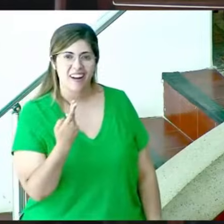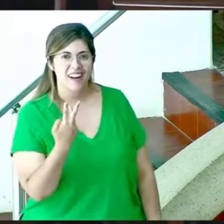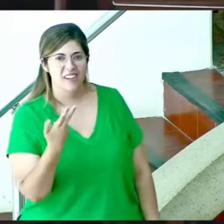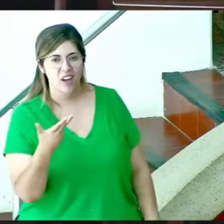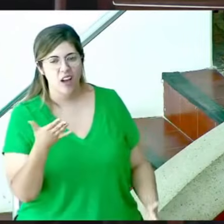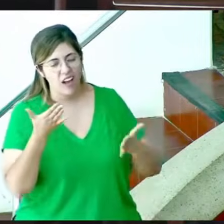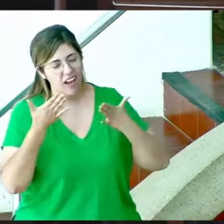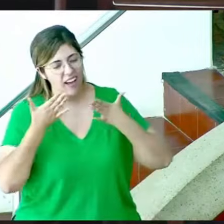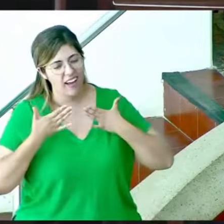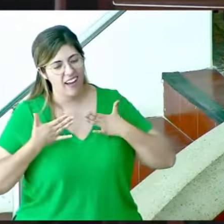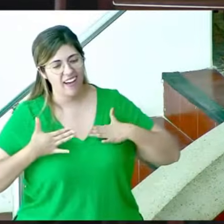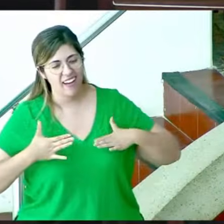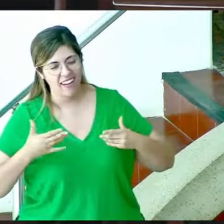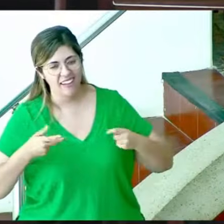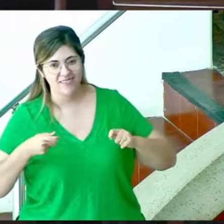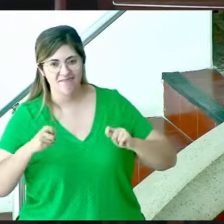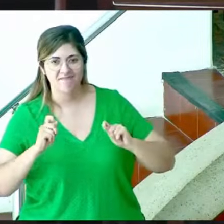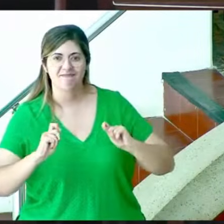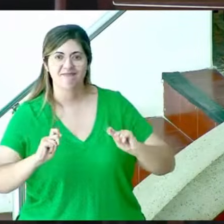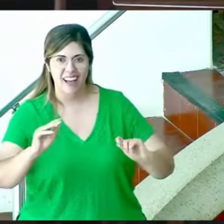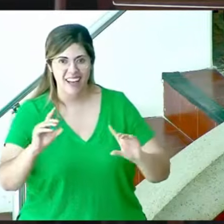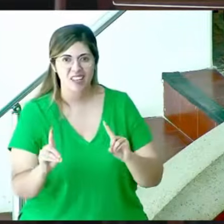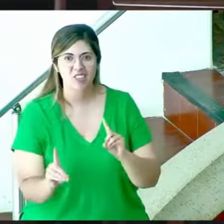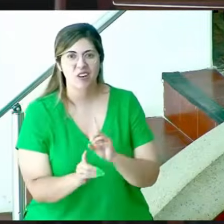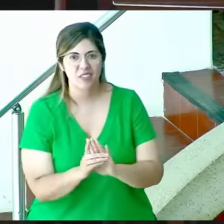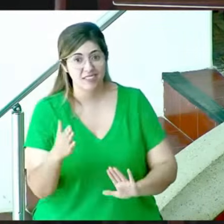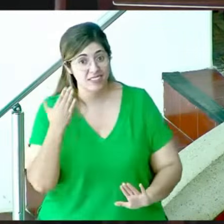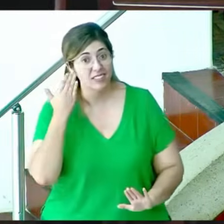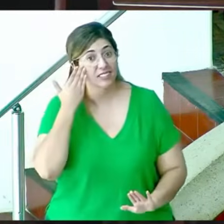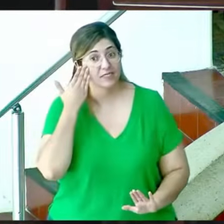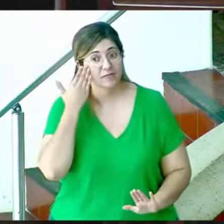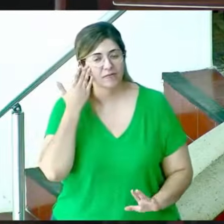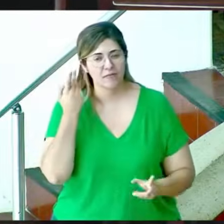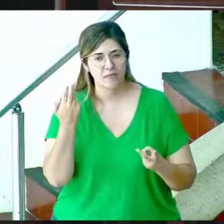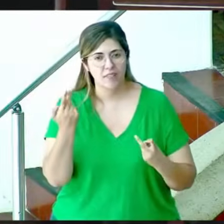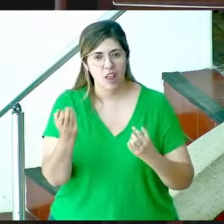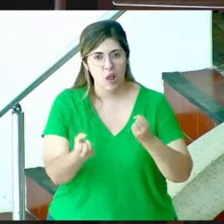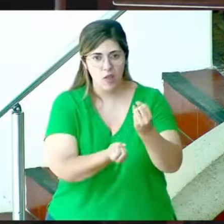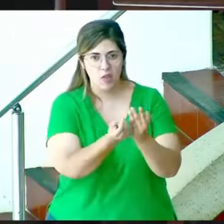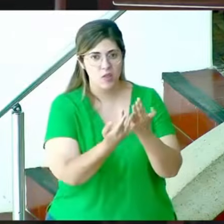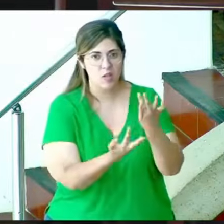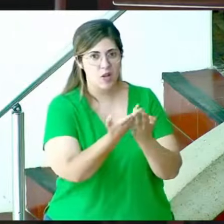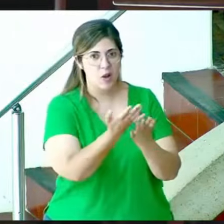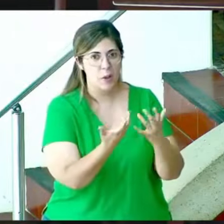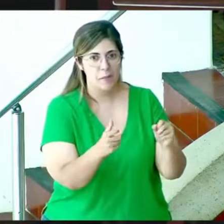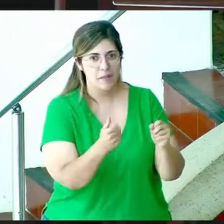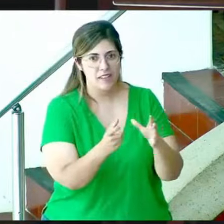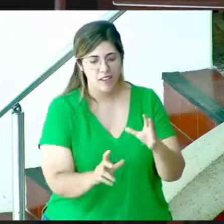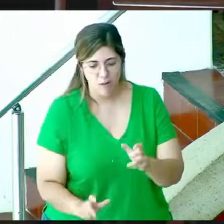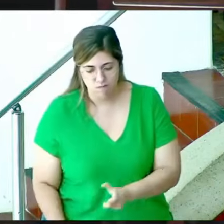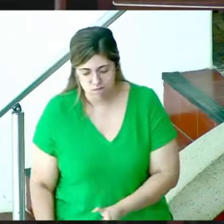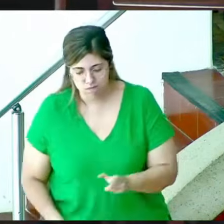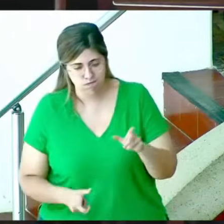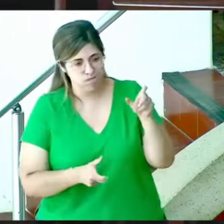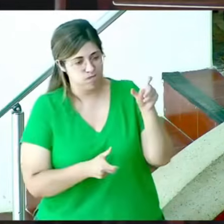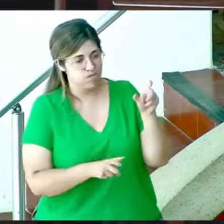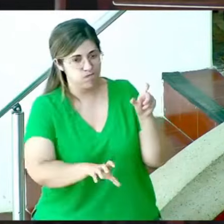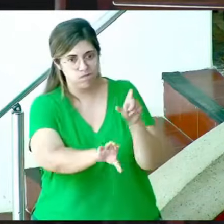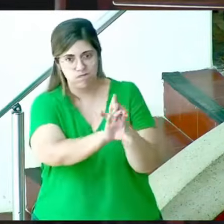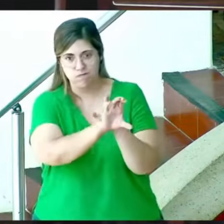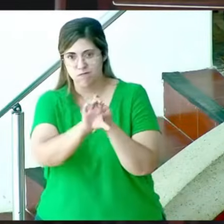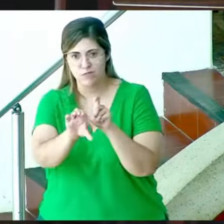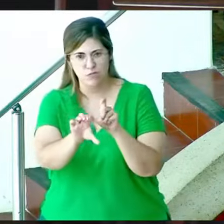química certa do extintor. Você sabe que extintor tem substâncias diferentes, né? Tem gente que taca-lhe um